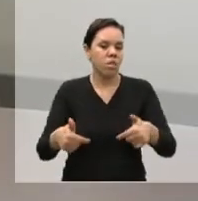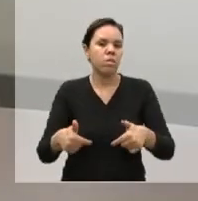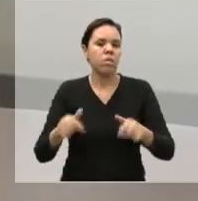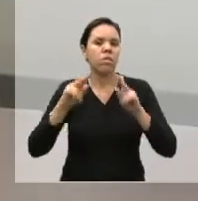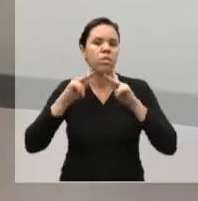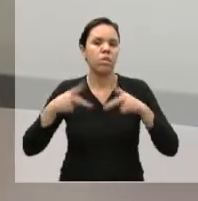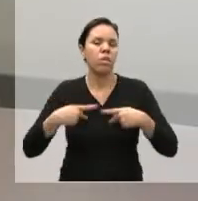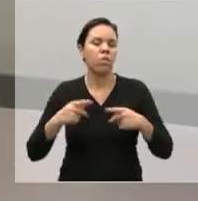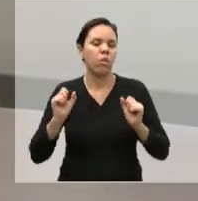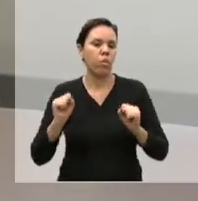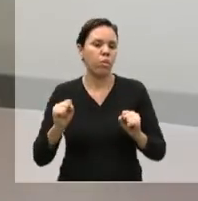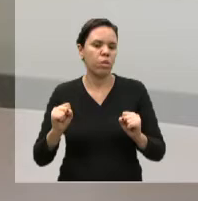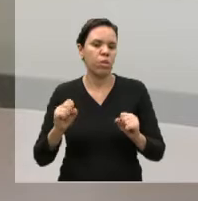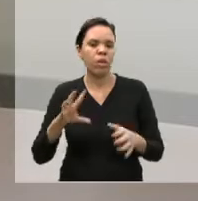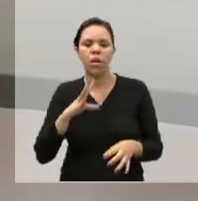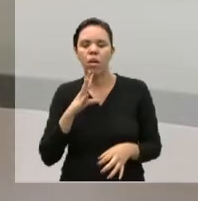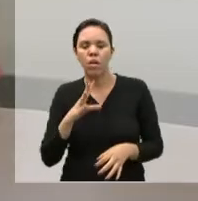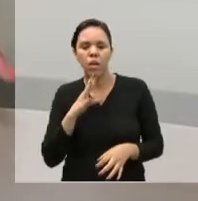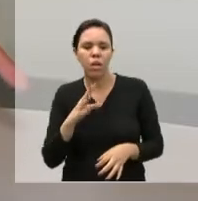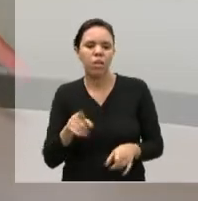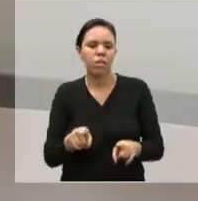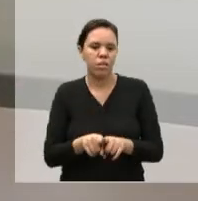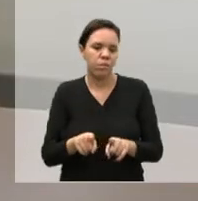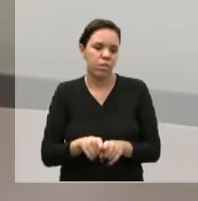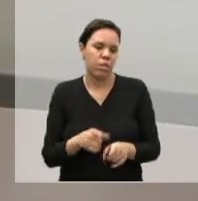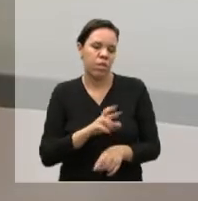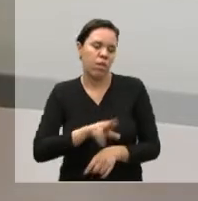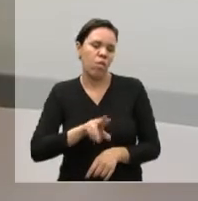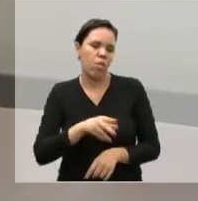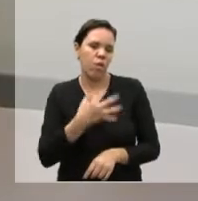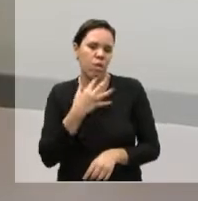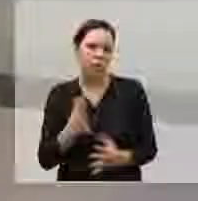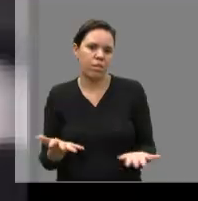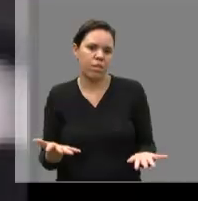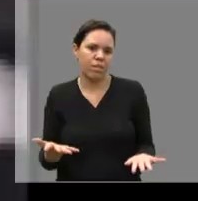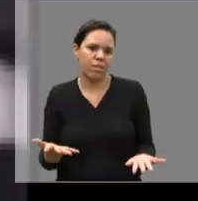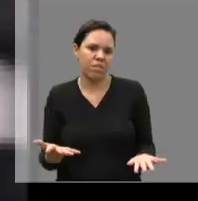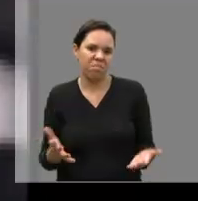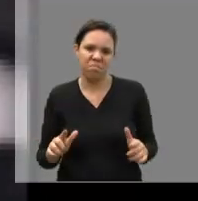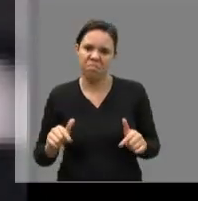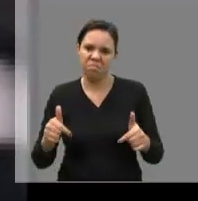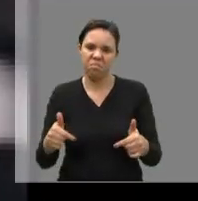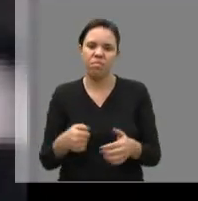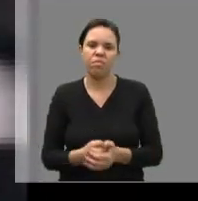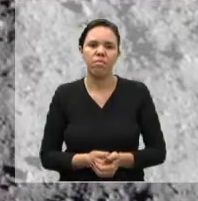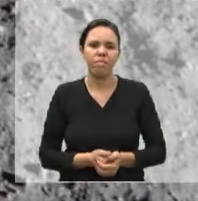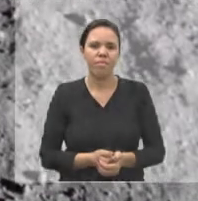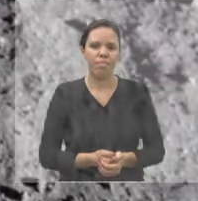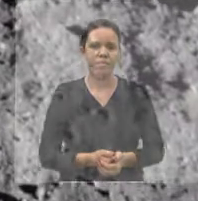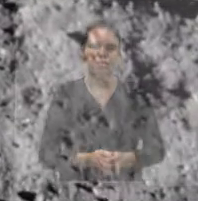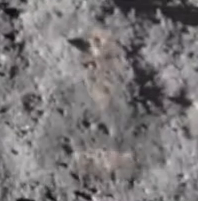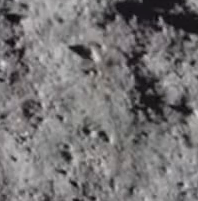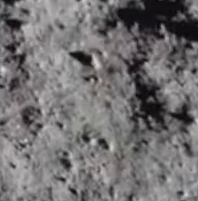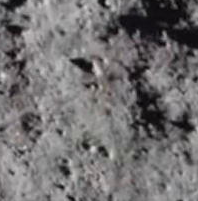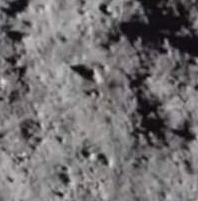passo que o ser humano for dar, além do que ele conhece e até mesmo no que ele conhece. E que passo?